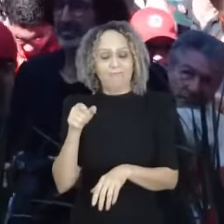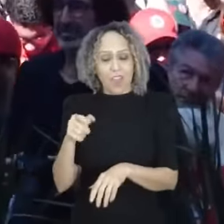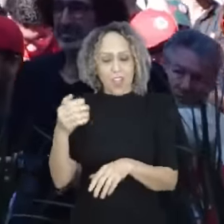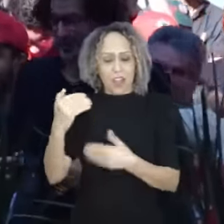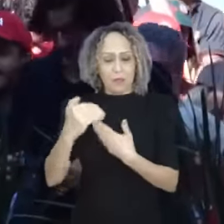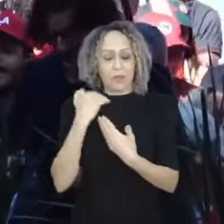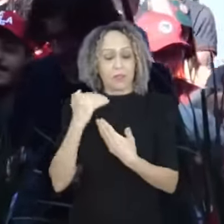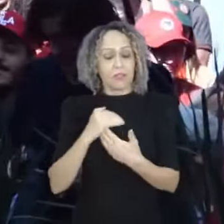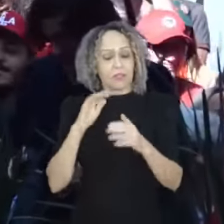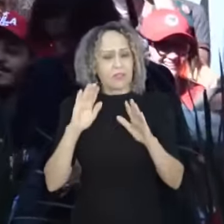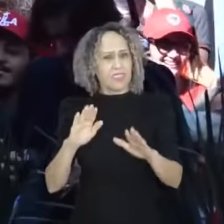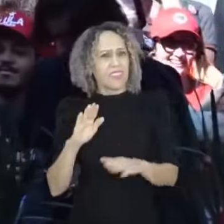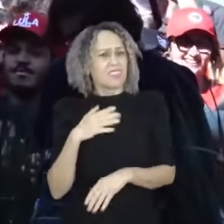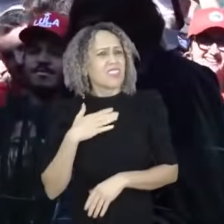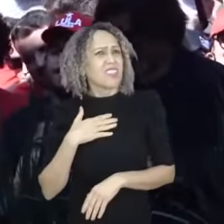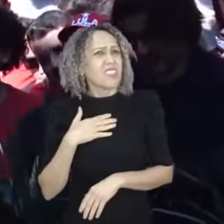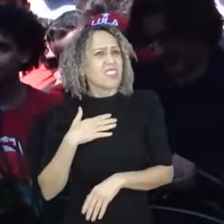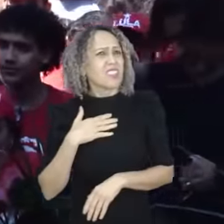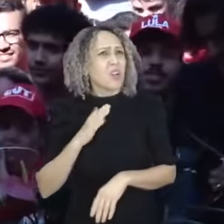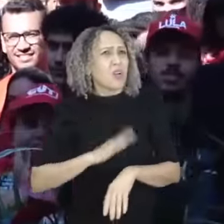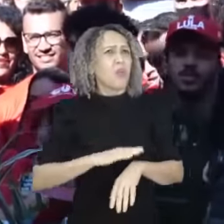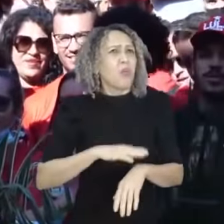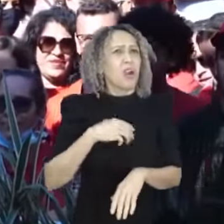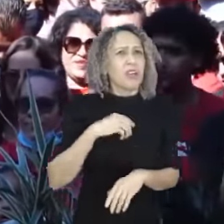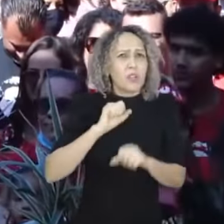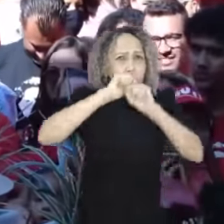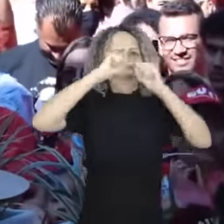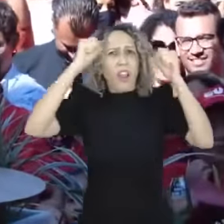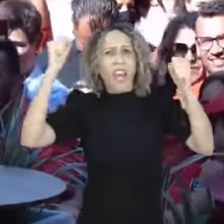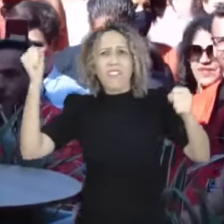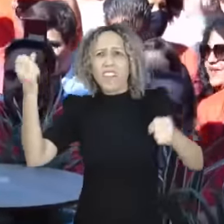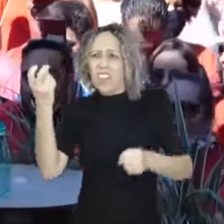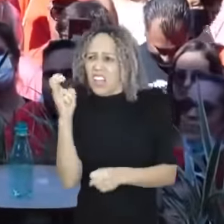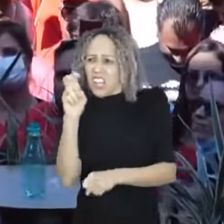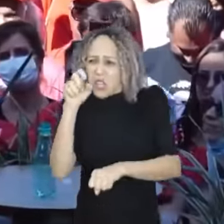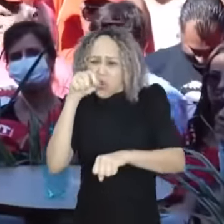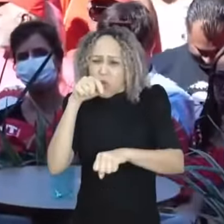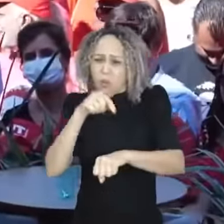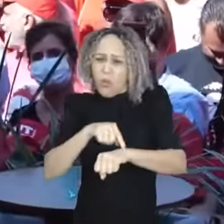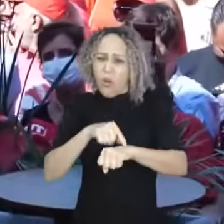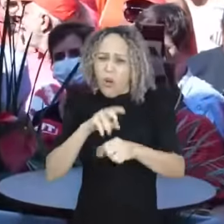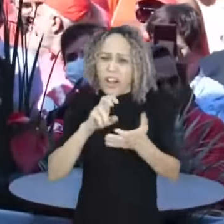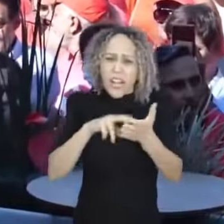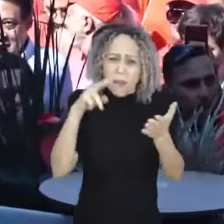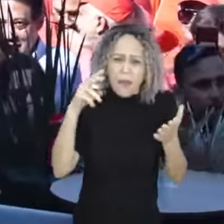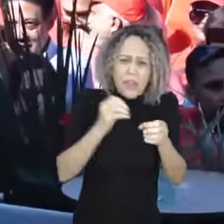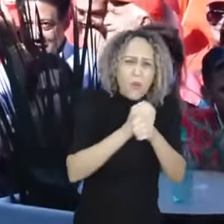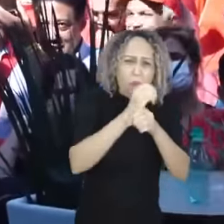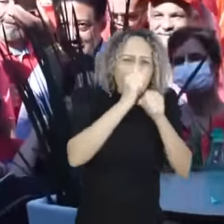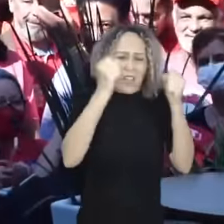às 5 horas da manhã para ir na Volkswagen, para ir na Mercedes, na Ford, eu tossia também.